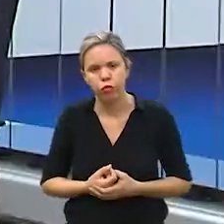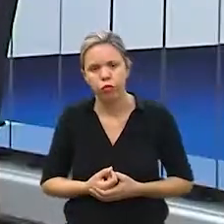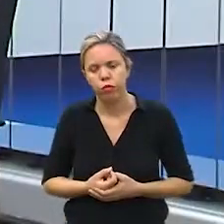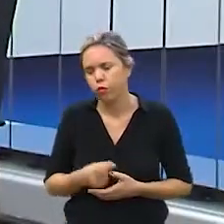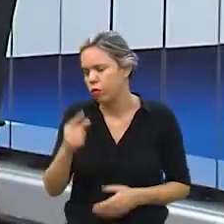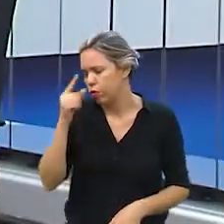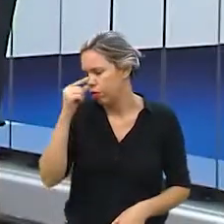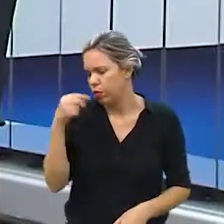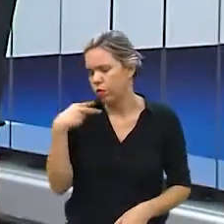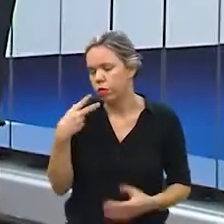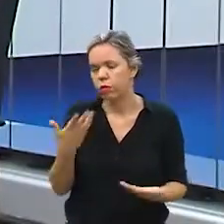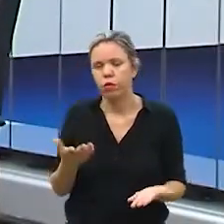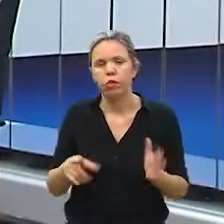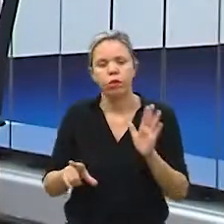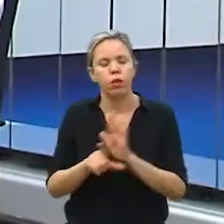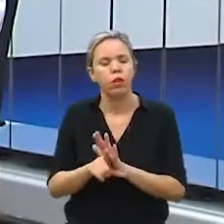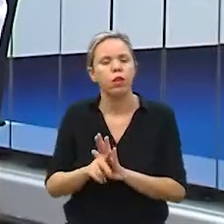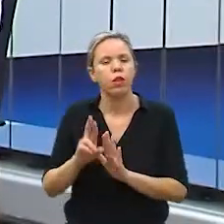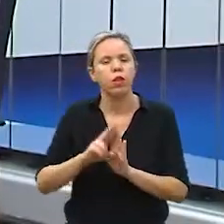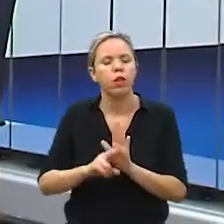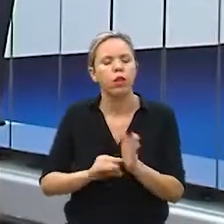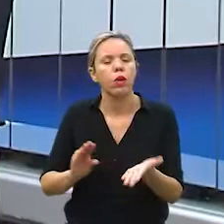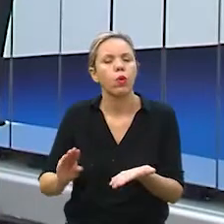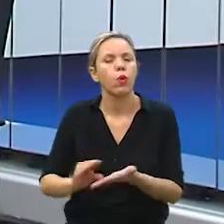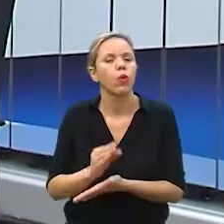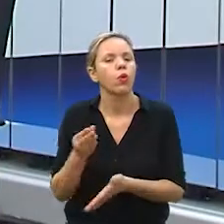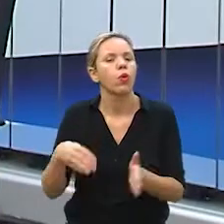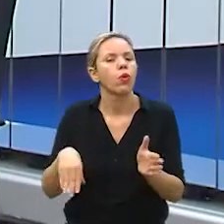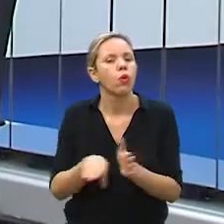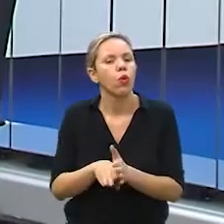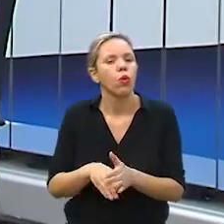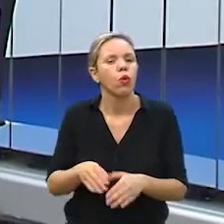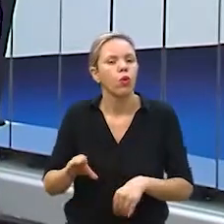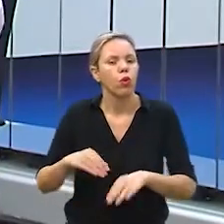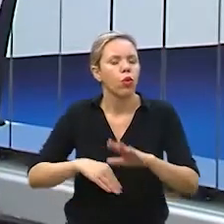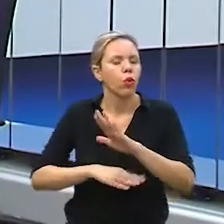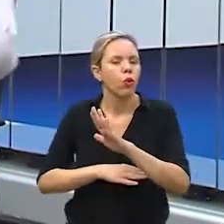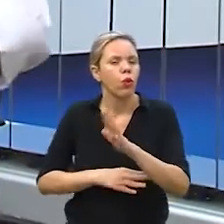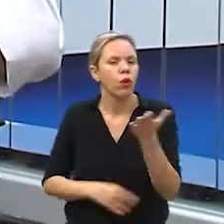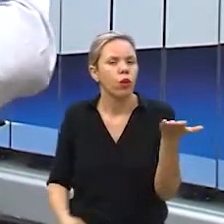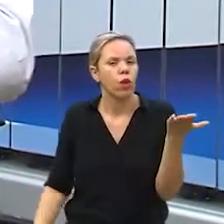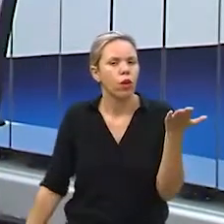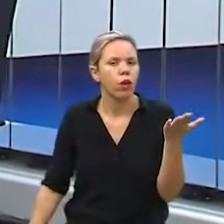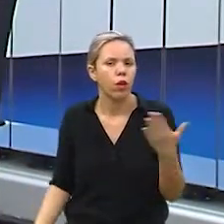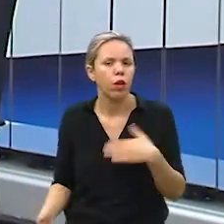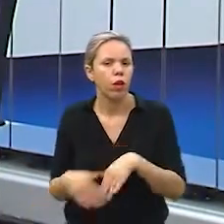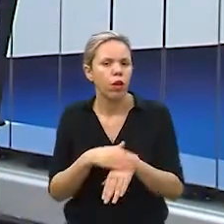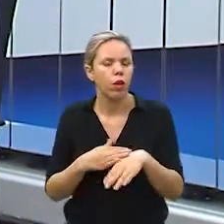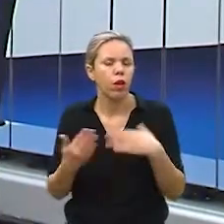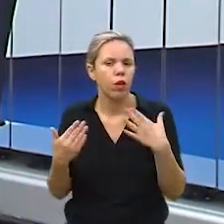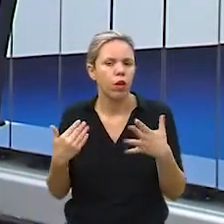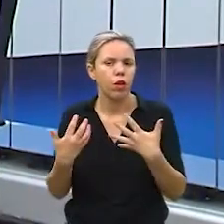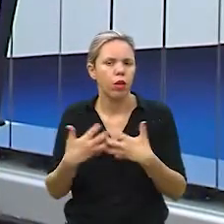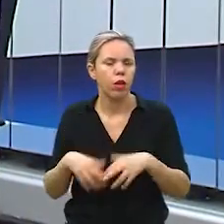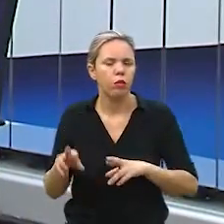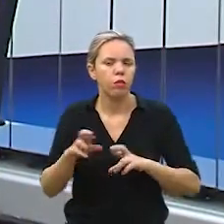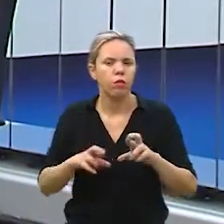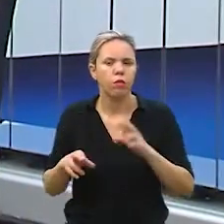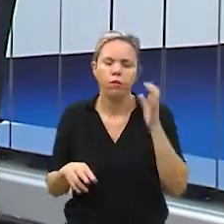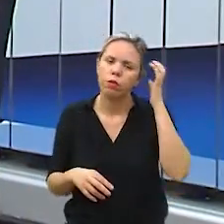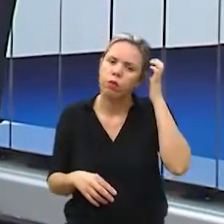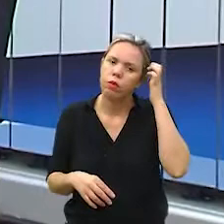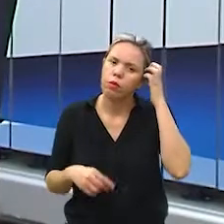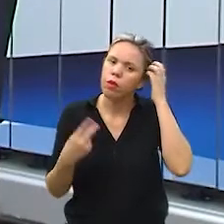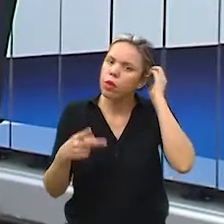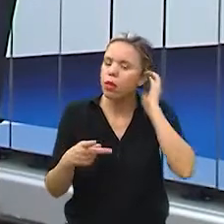Arnaldo, quando a lei de diretrizes orçamentárias chega no legislativo, que aí vocês começam a fazer todas as análises,